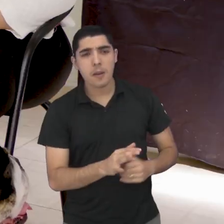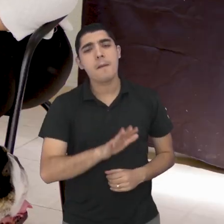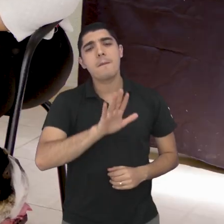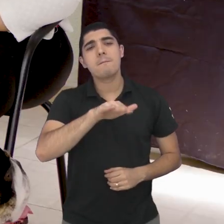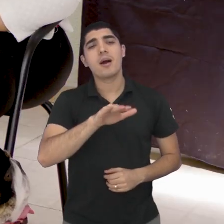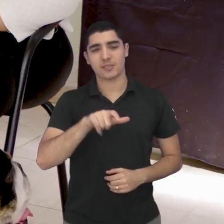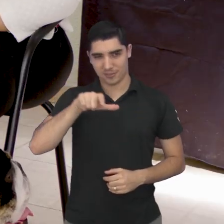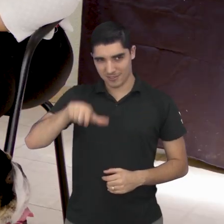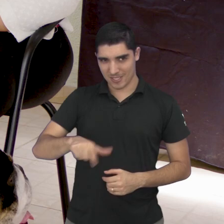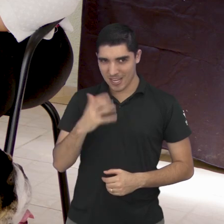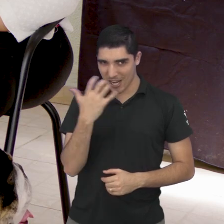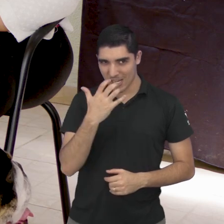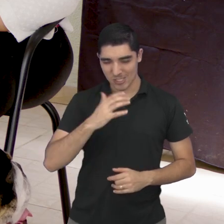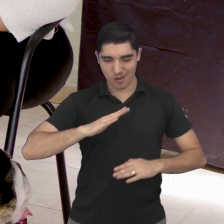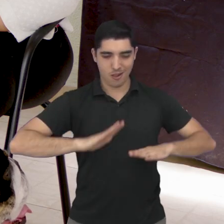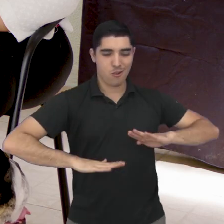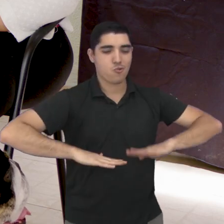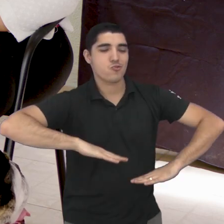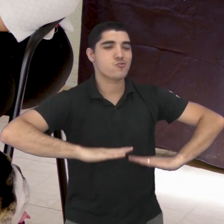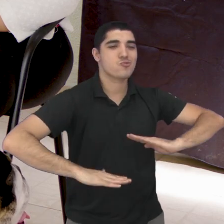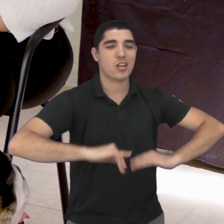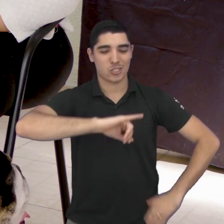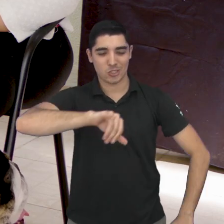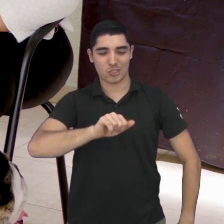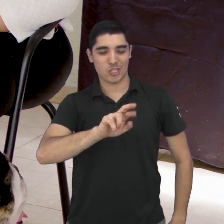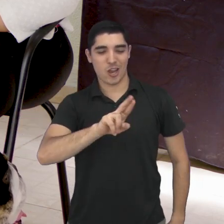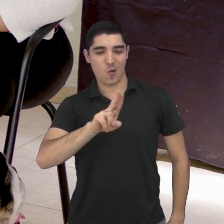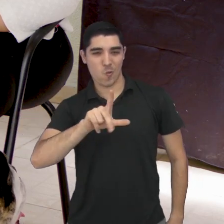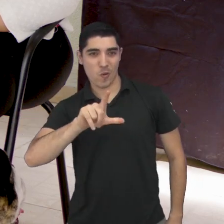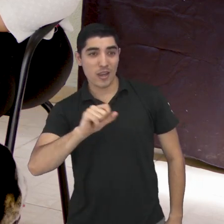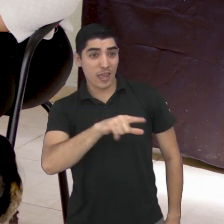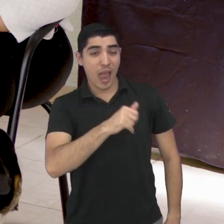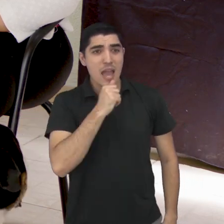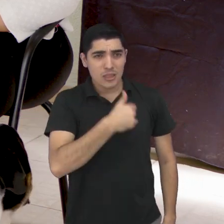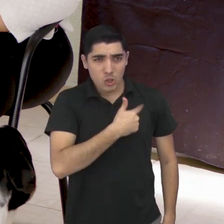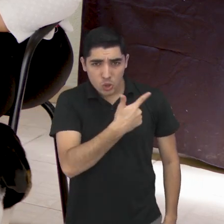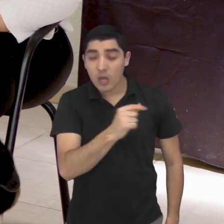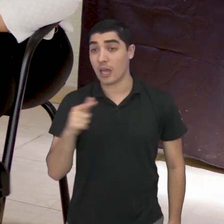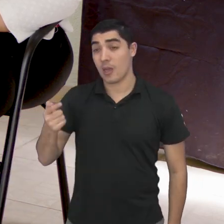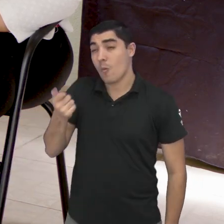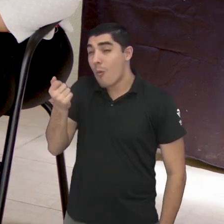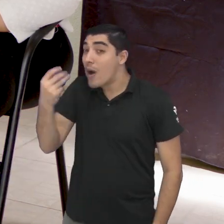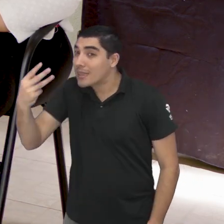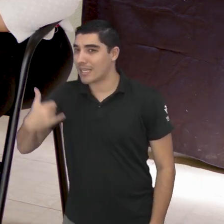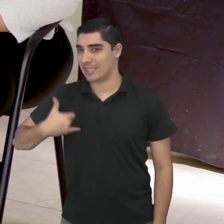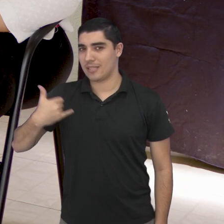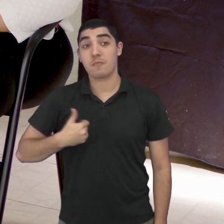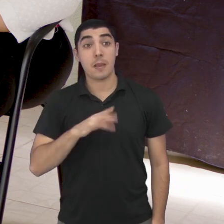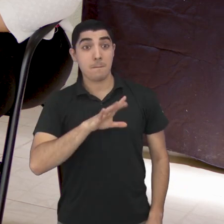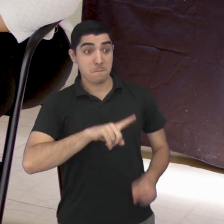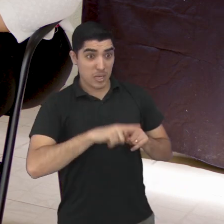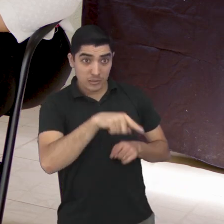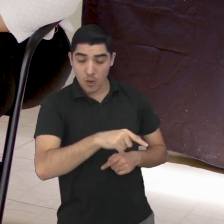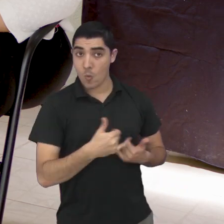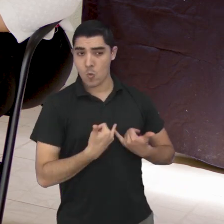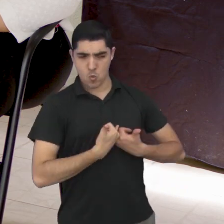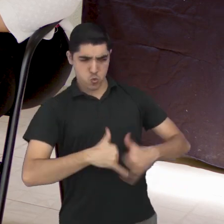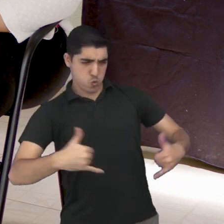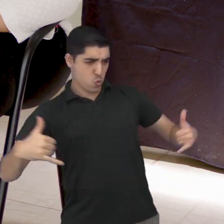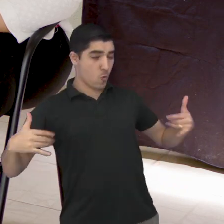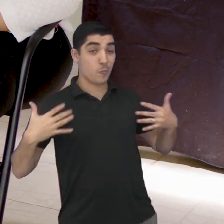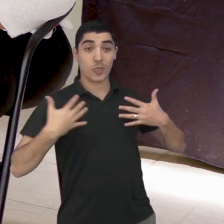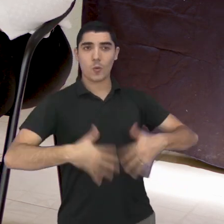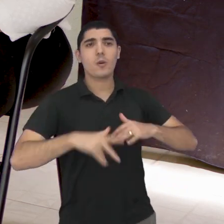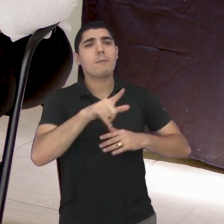o Jahul, ele é um cachorro ainda filhotão, tem 2 anos, não é isso? 2 anos, quase 3. Quase 3, mas tem muita energia. E aí, como é